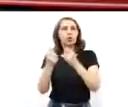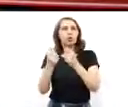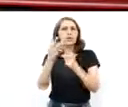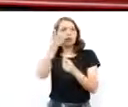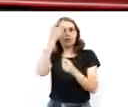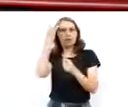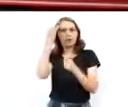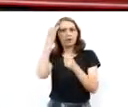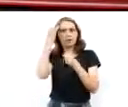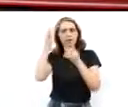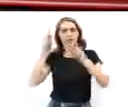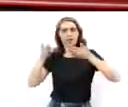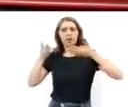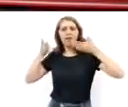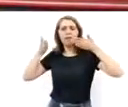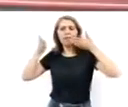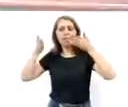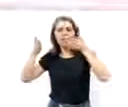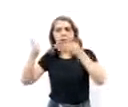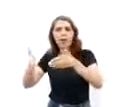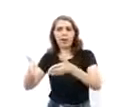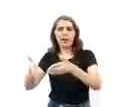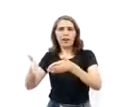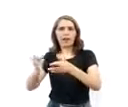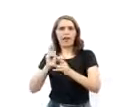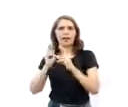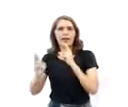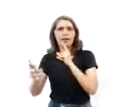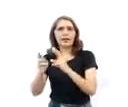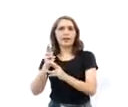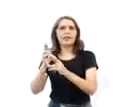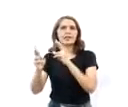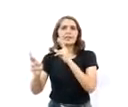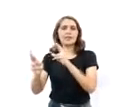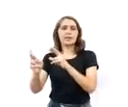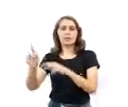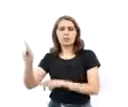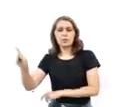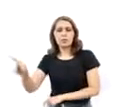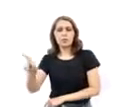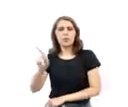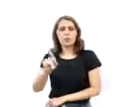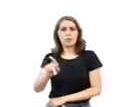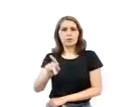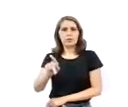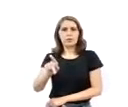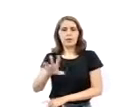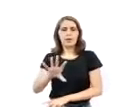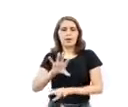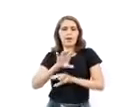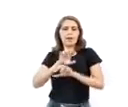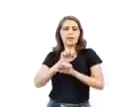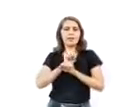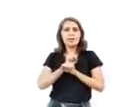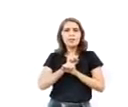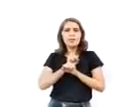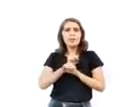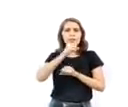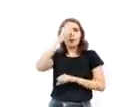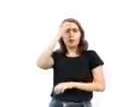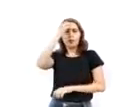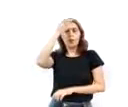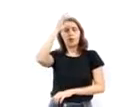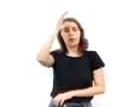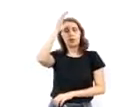administradores públicos, é focar na relação entre a docência e a apropriação do conhecimento.